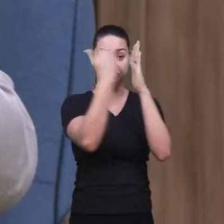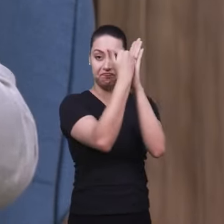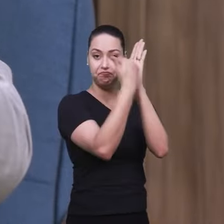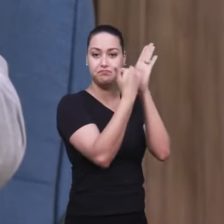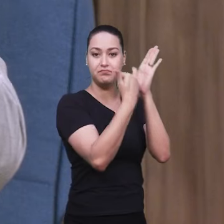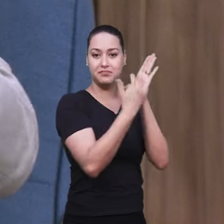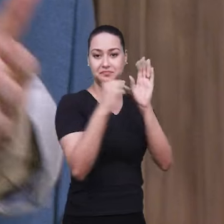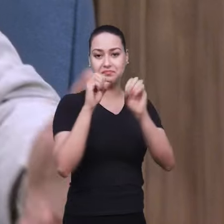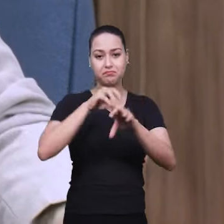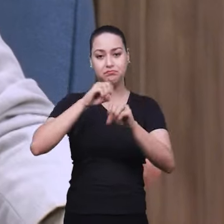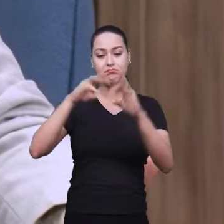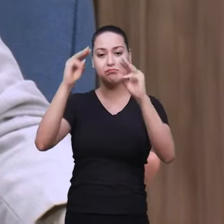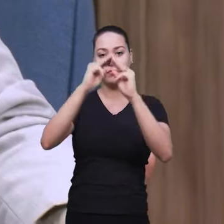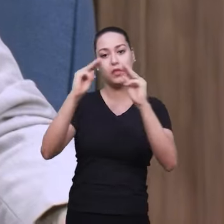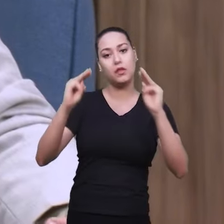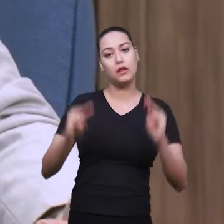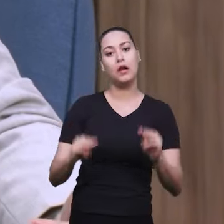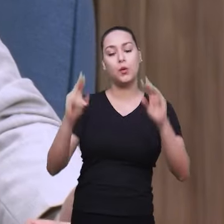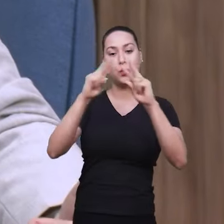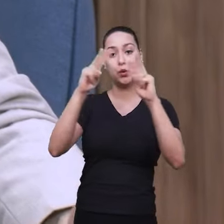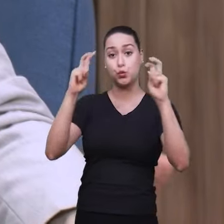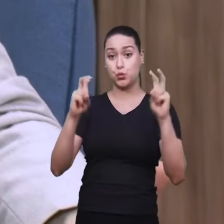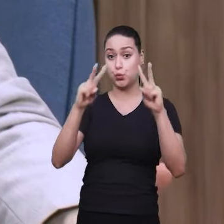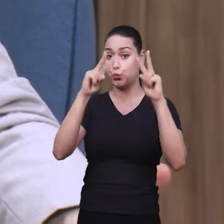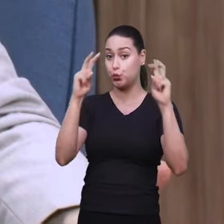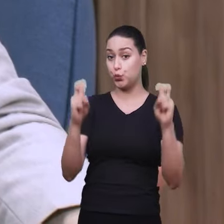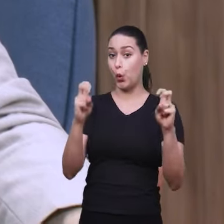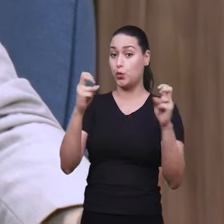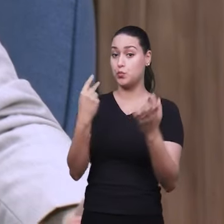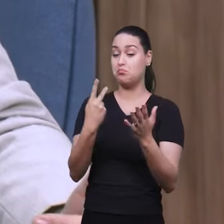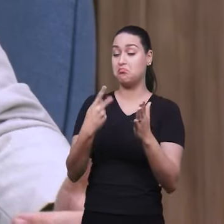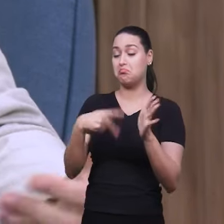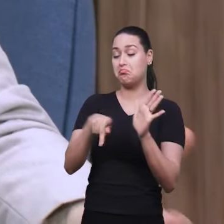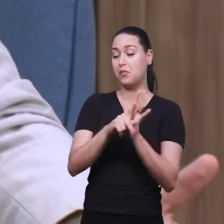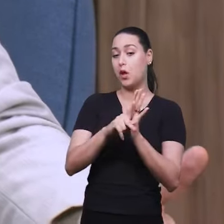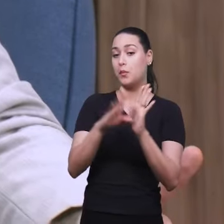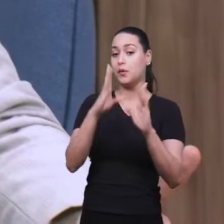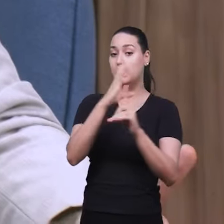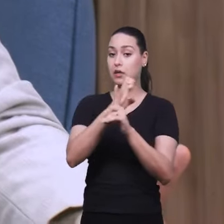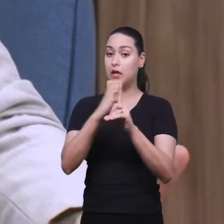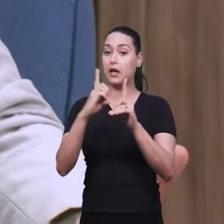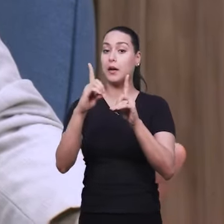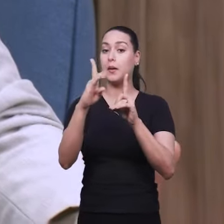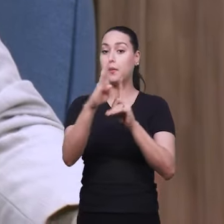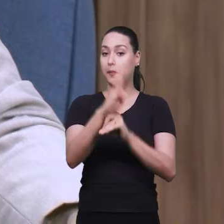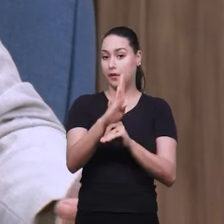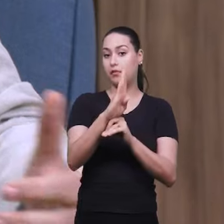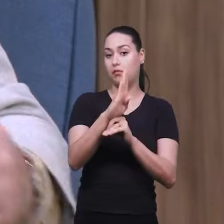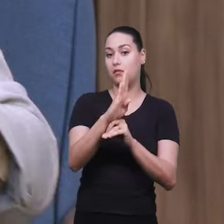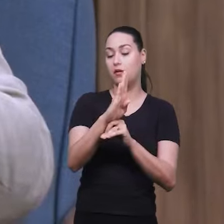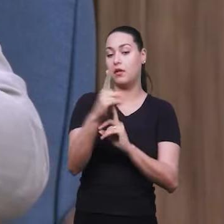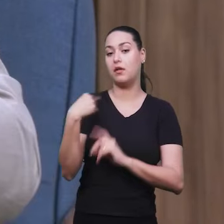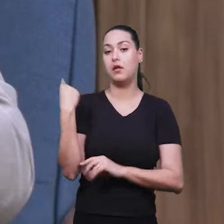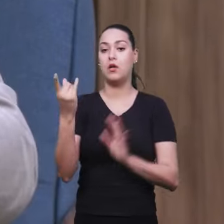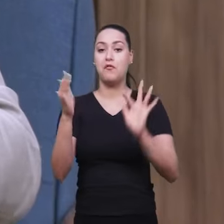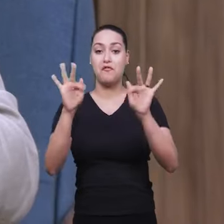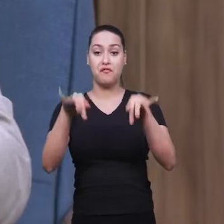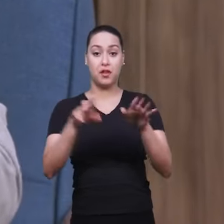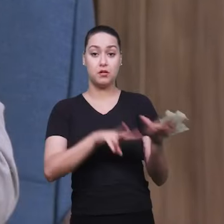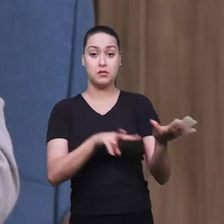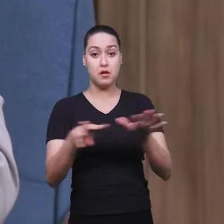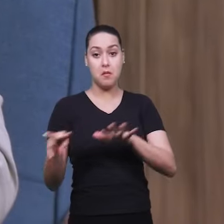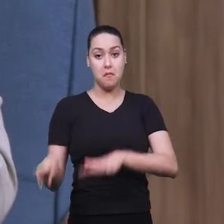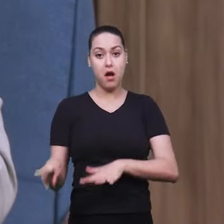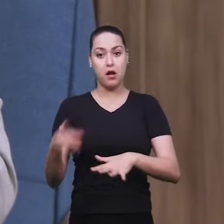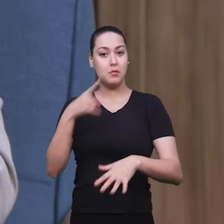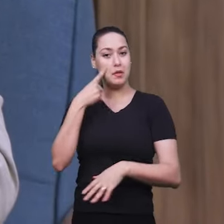trata dos assuntos, né, que foram assuntos da Escola Bíblica Dominical, e a gente fecha a semana em relação ao